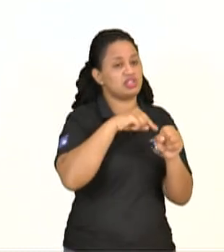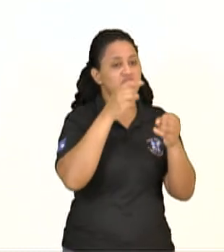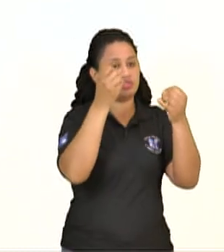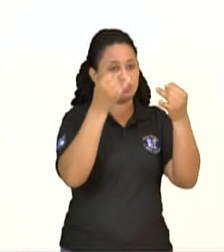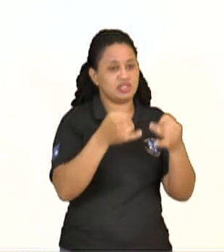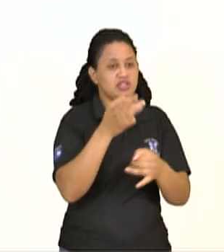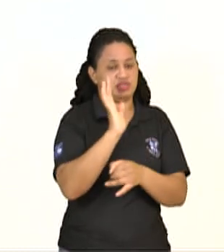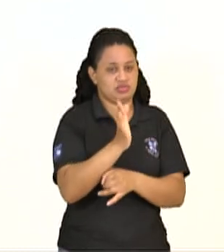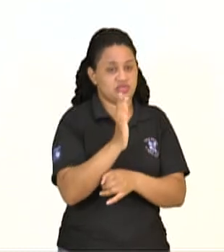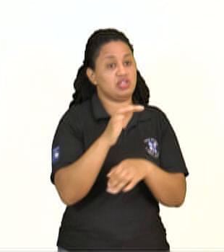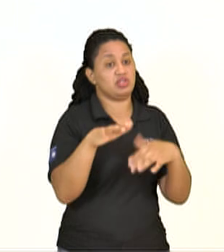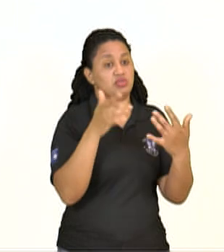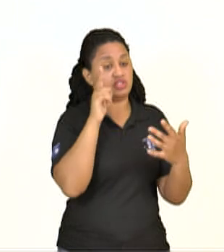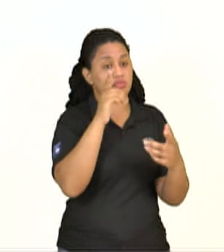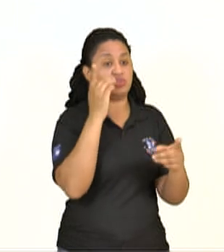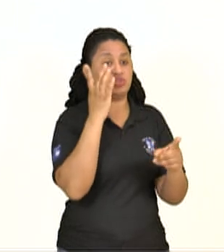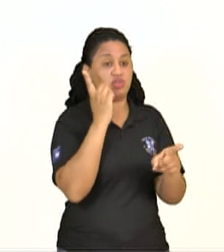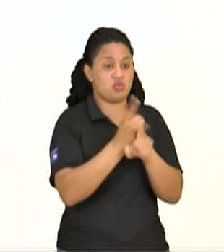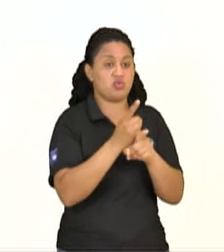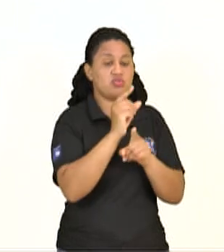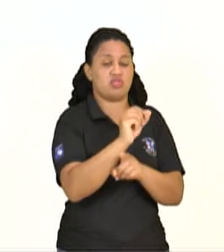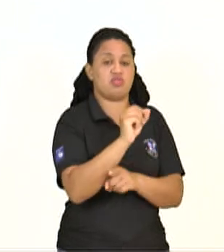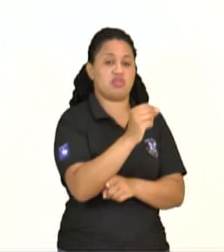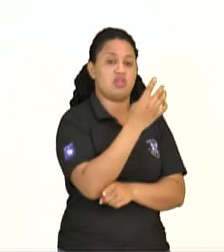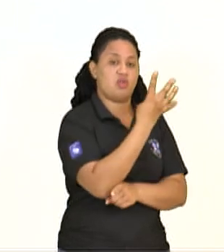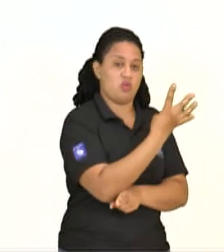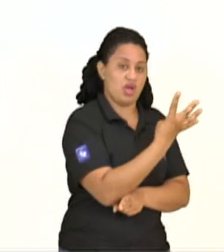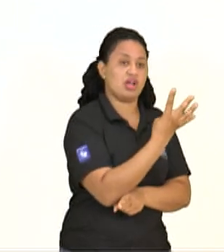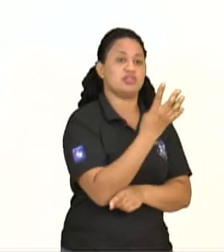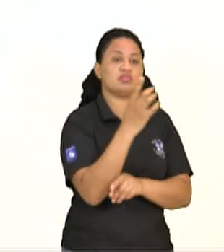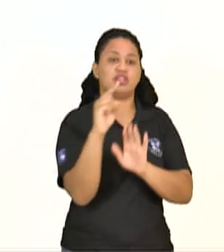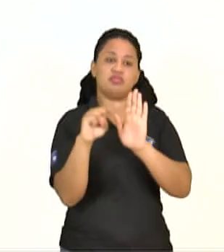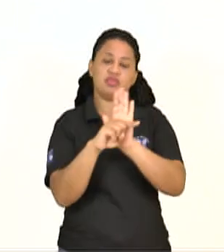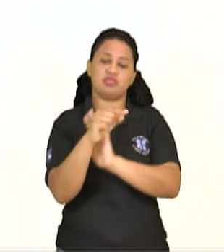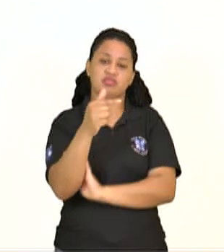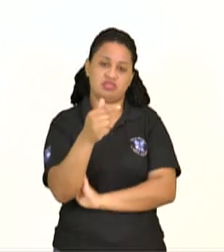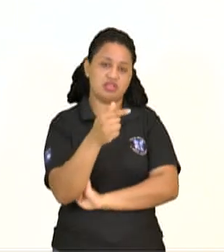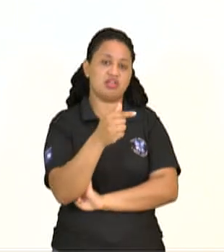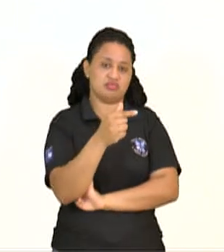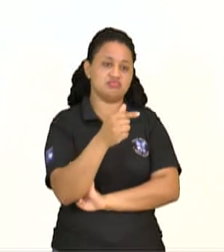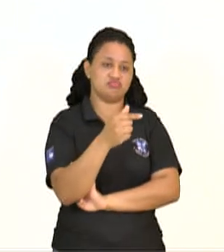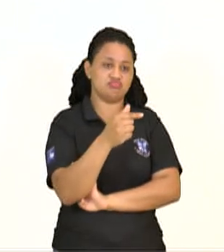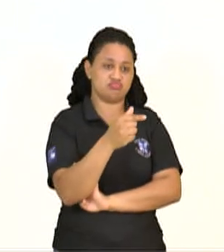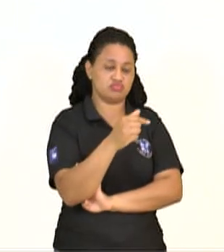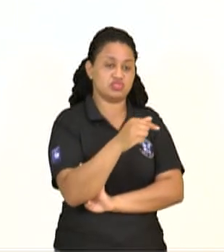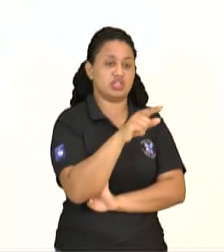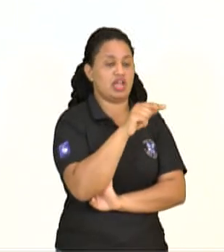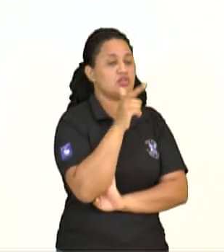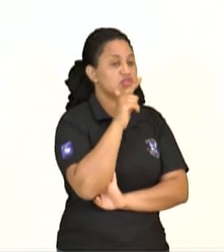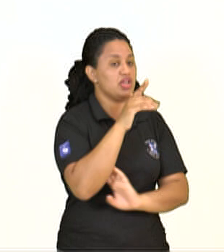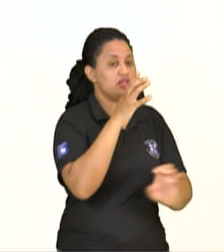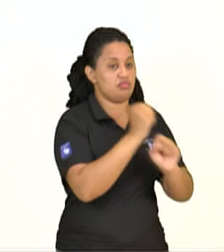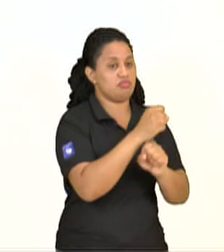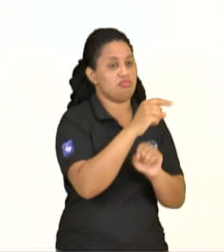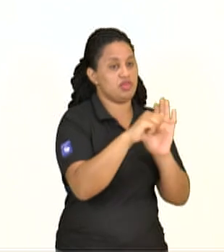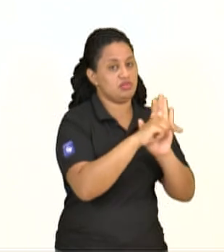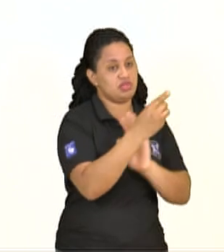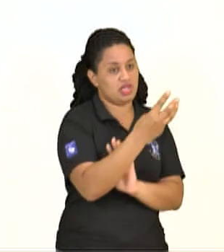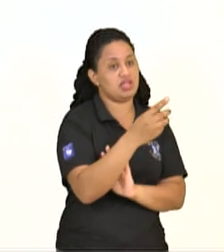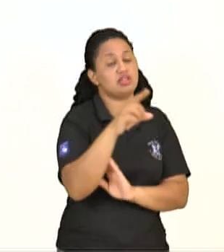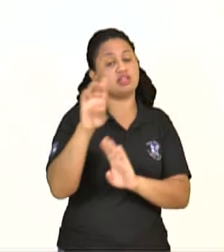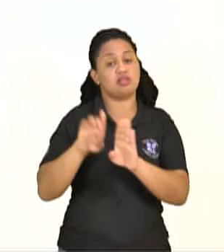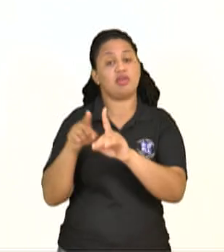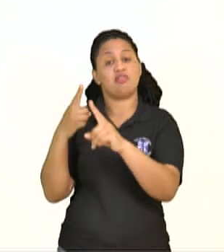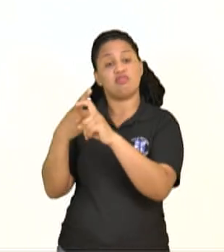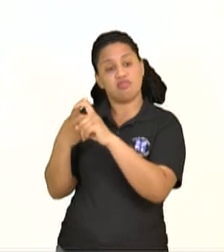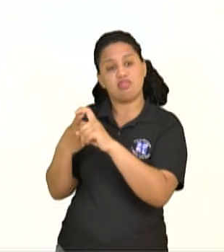conversando ali, tá bom? Então, aí, nesse caso, concluindo, a gente tem, né, 4, né, mais menos 7, que é menos 3, e 4 vezes menos 7